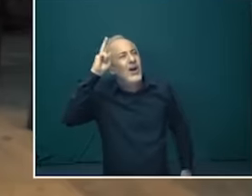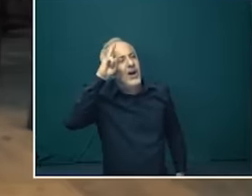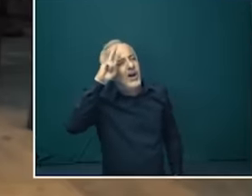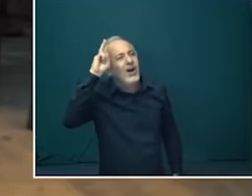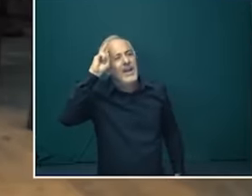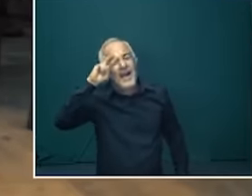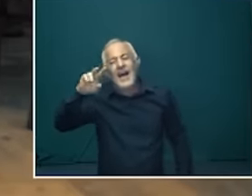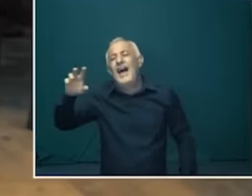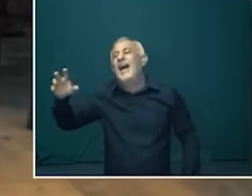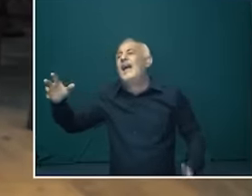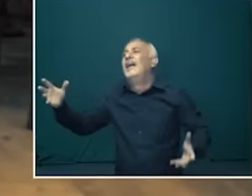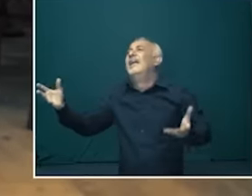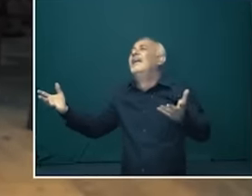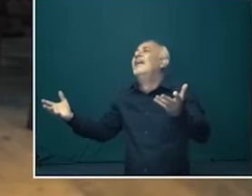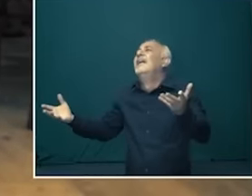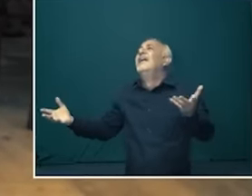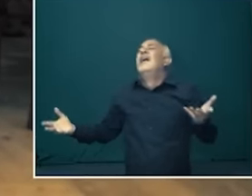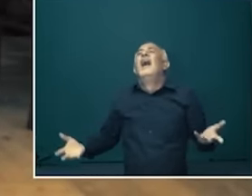Agora.